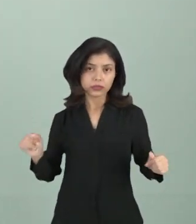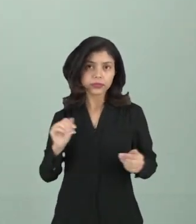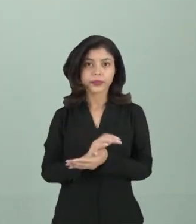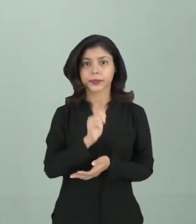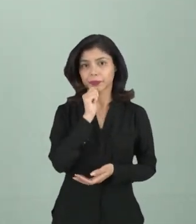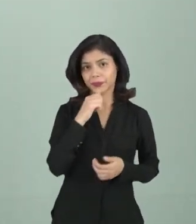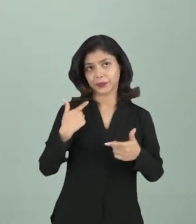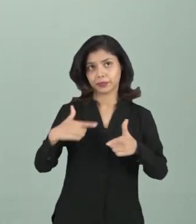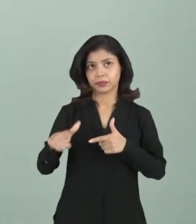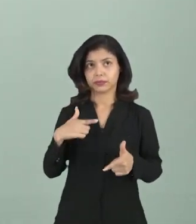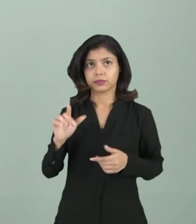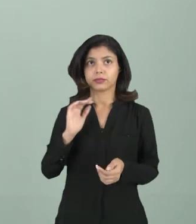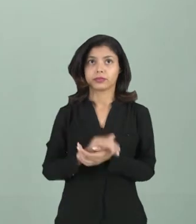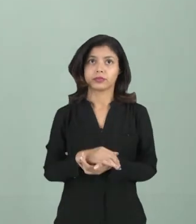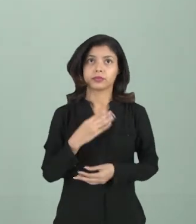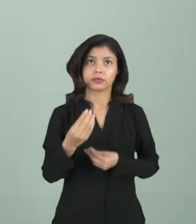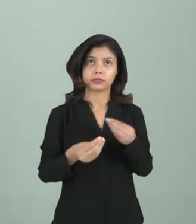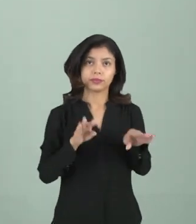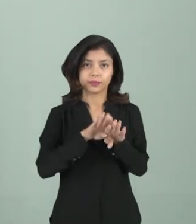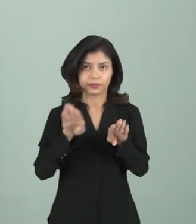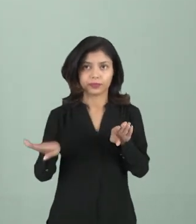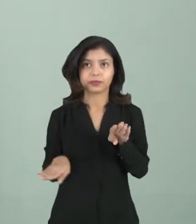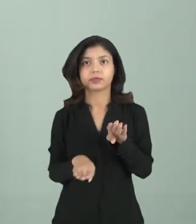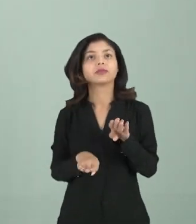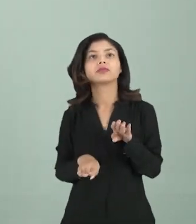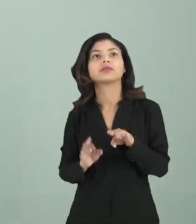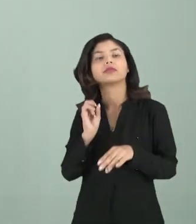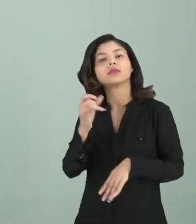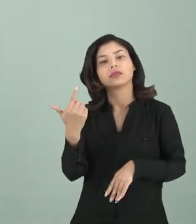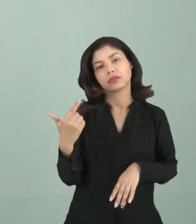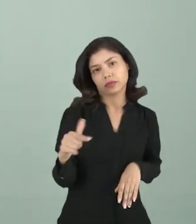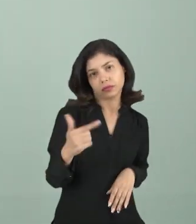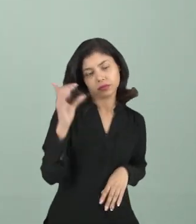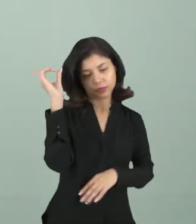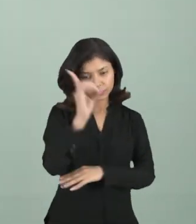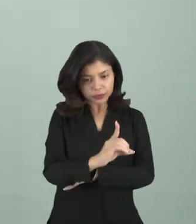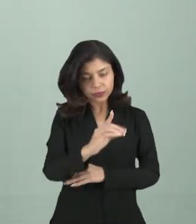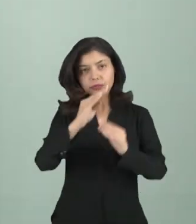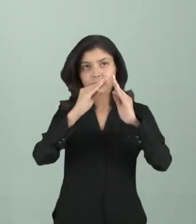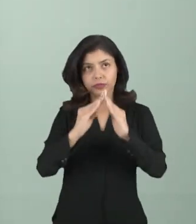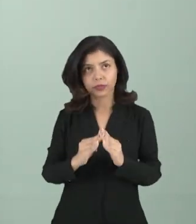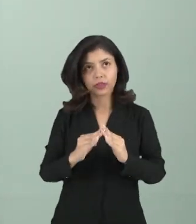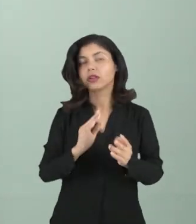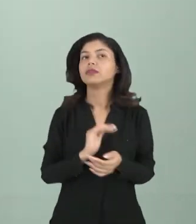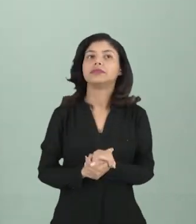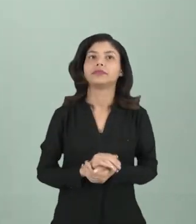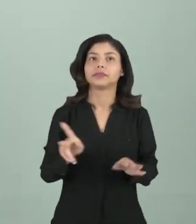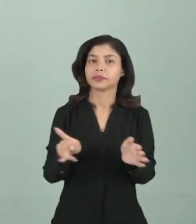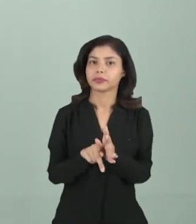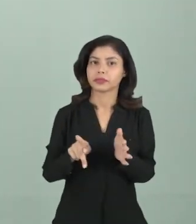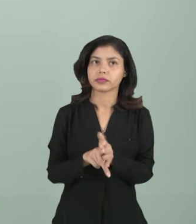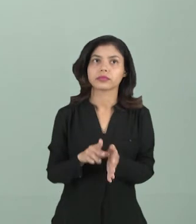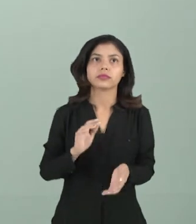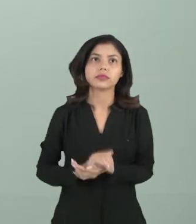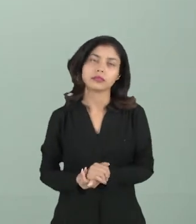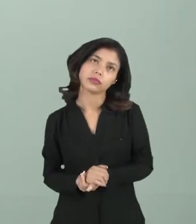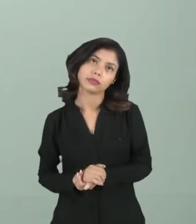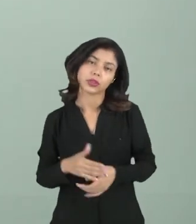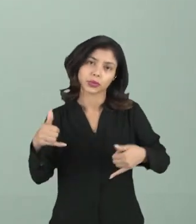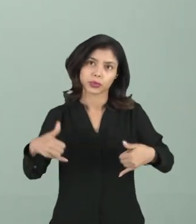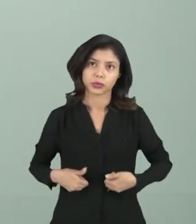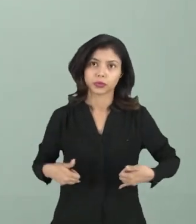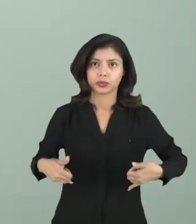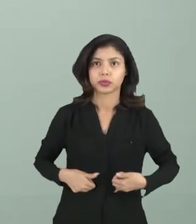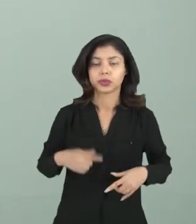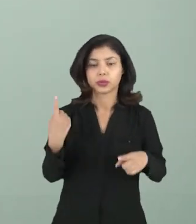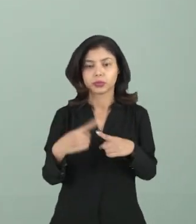trabalhar, então é uma forma de desigualdade. Se eu não tenho o meu direito à moradia efetivado, então eu estou sofrendo